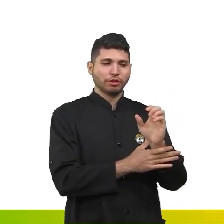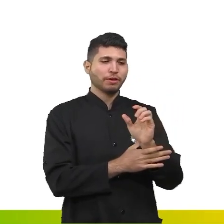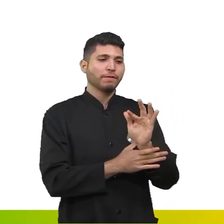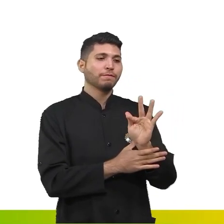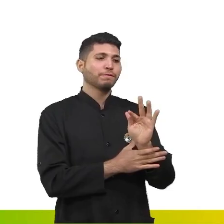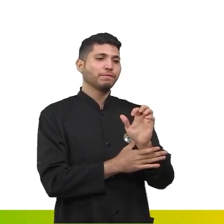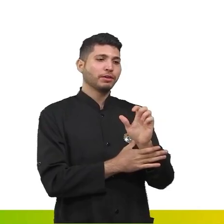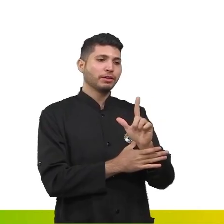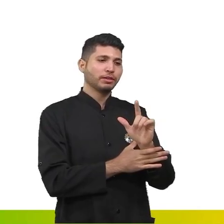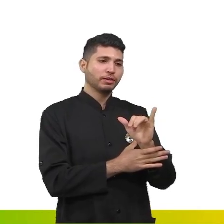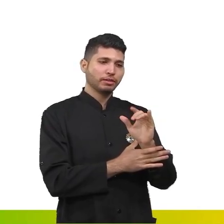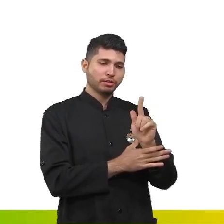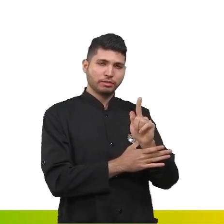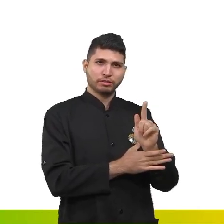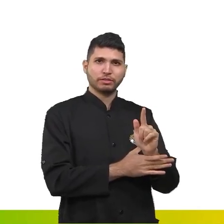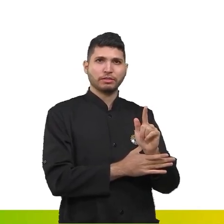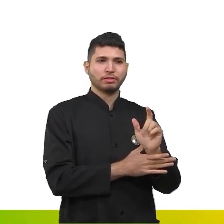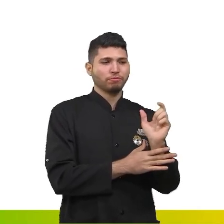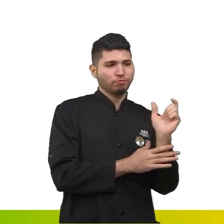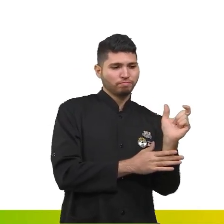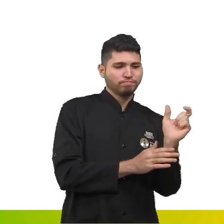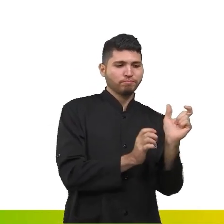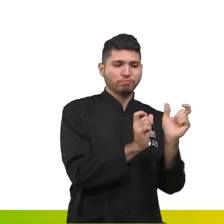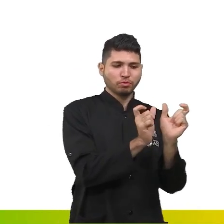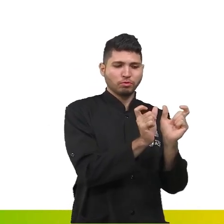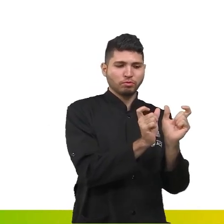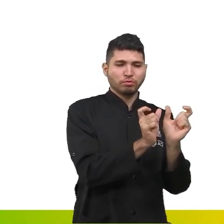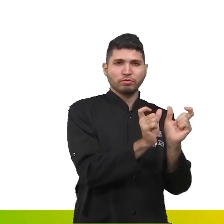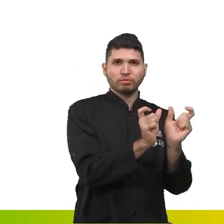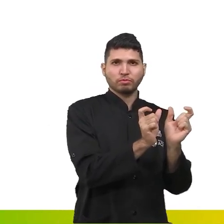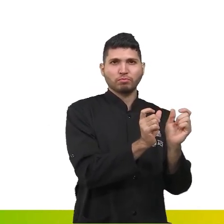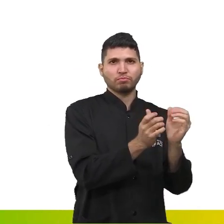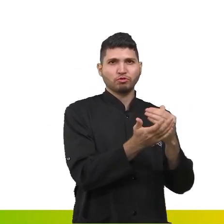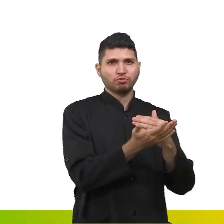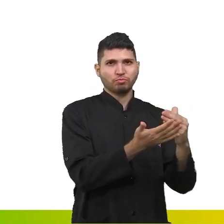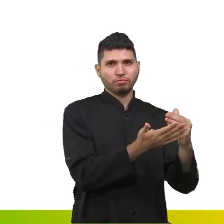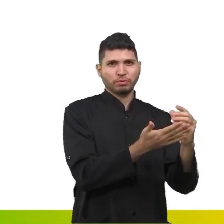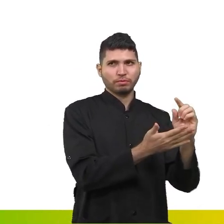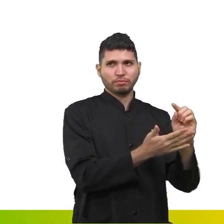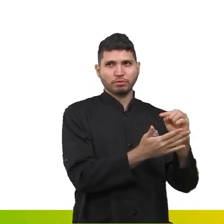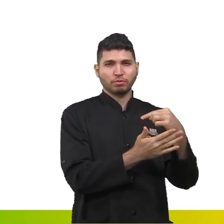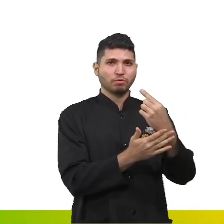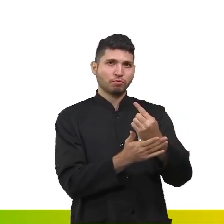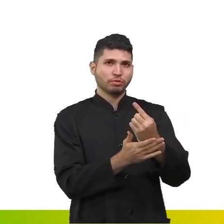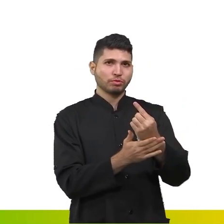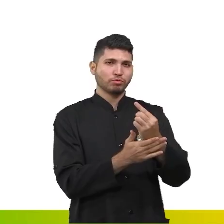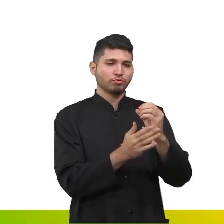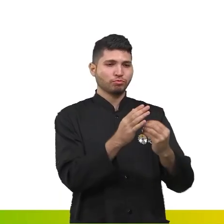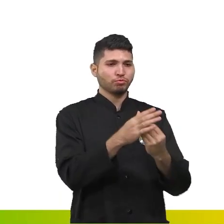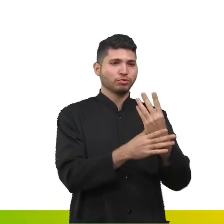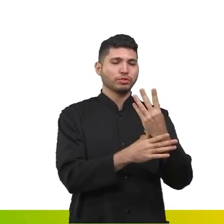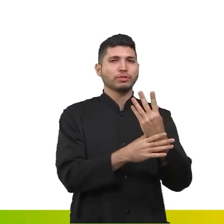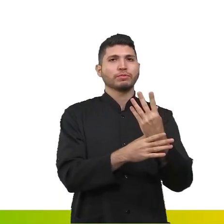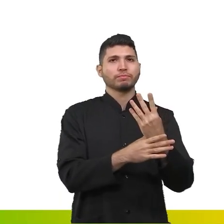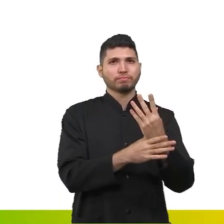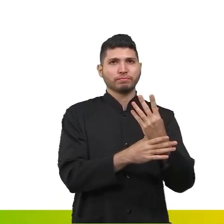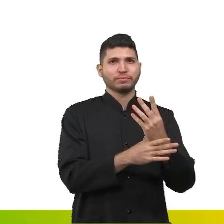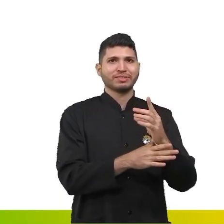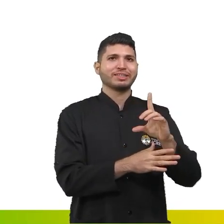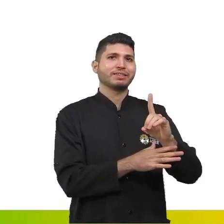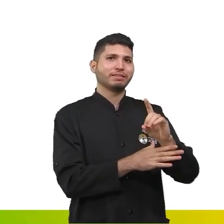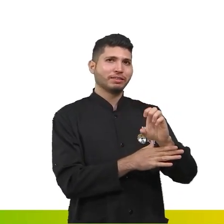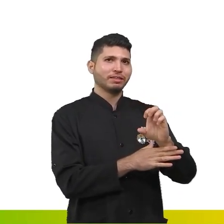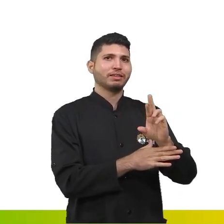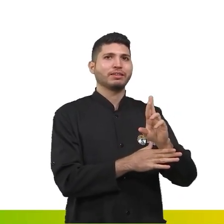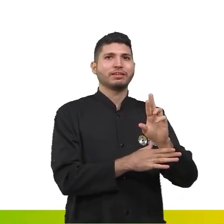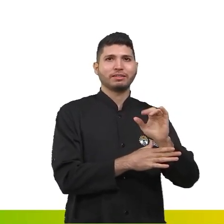ele é uma palavra derivada de outra. Aí você nomeia ele como abstrato. Aí dentro dos concretos nós temos os contáveis e